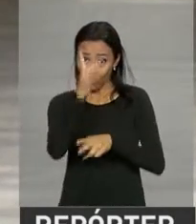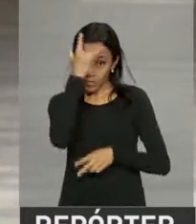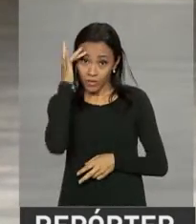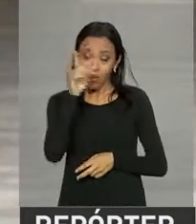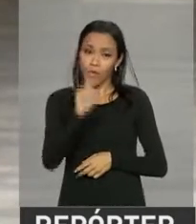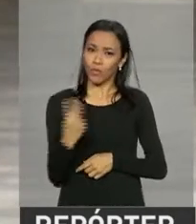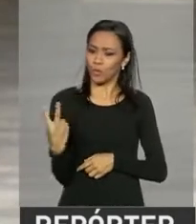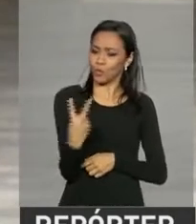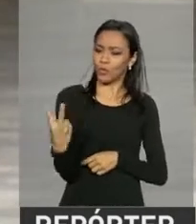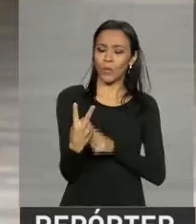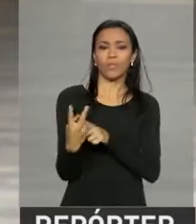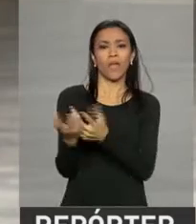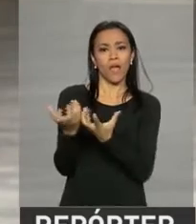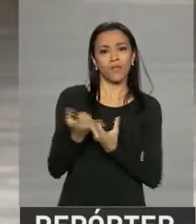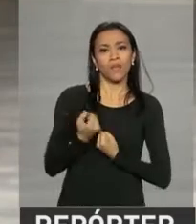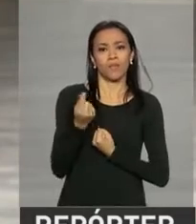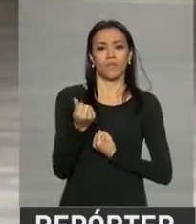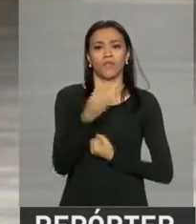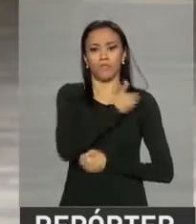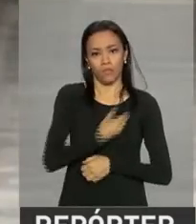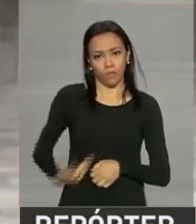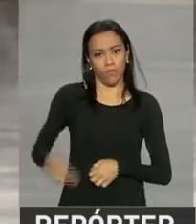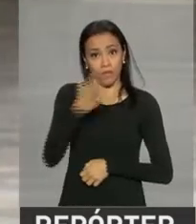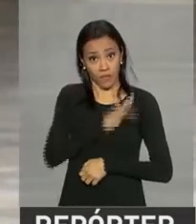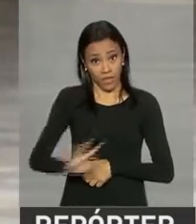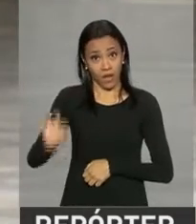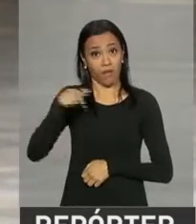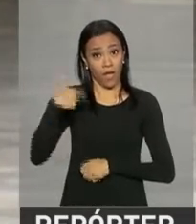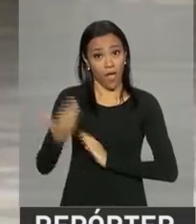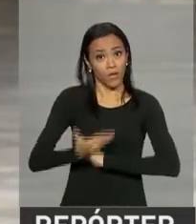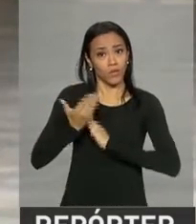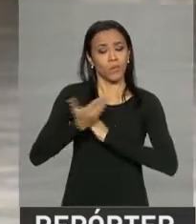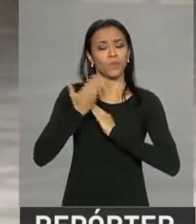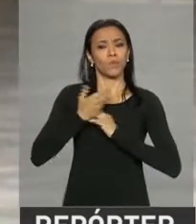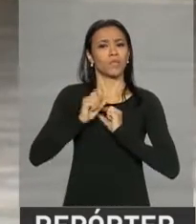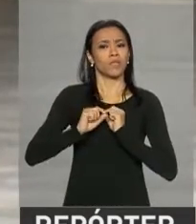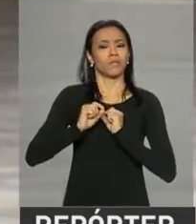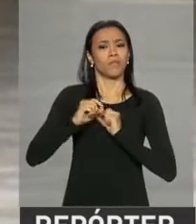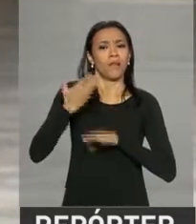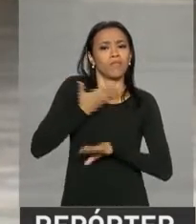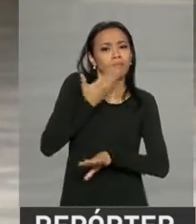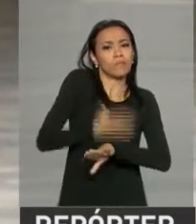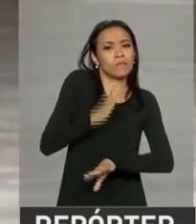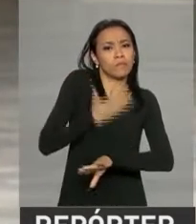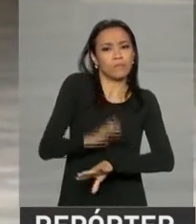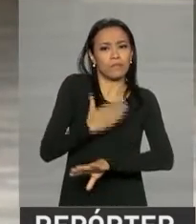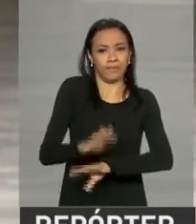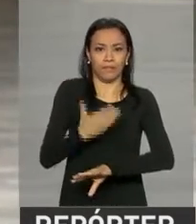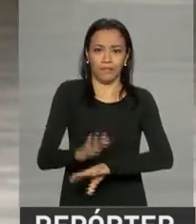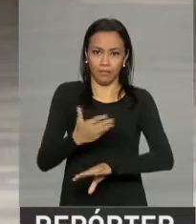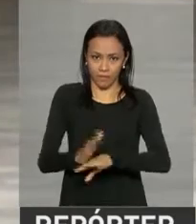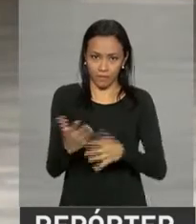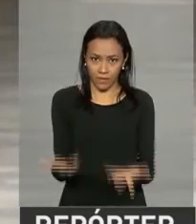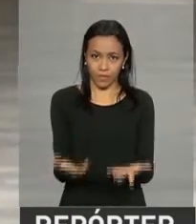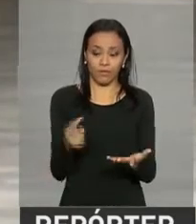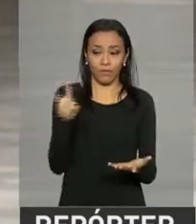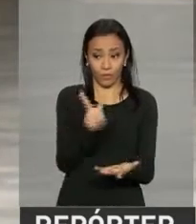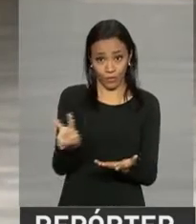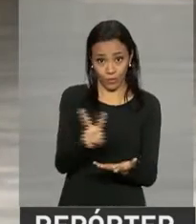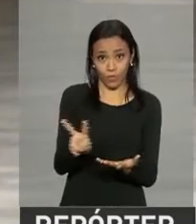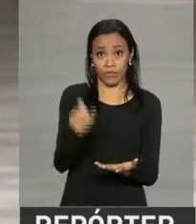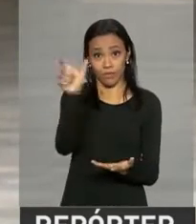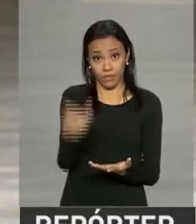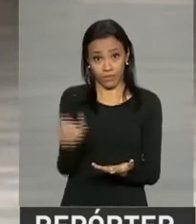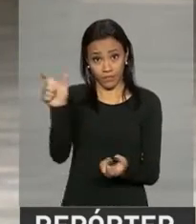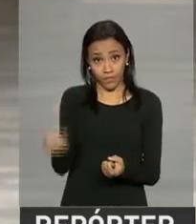eles são bolsistas do bolsa pódio que é uma bolsa que ajuda aí a custear o treinamento dos meninos agora